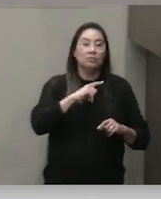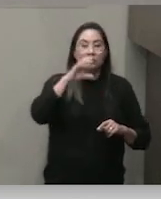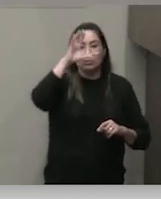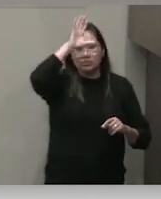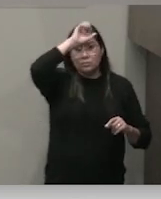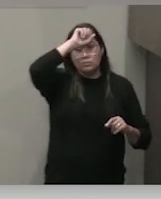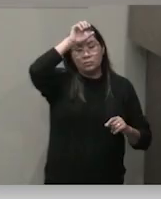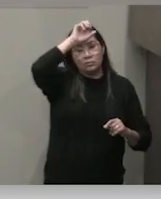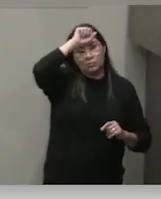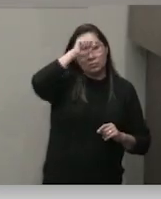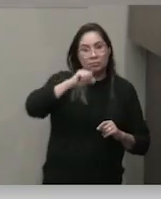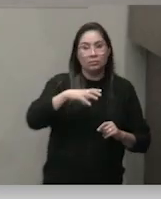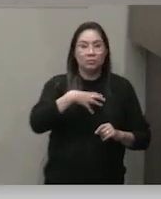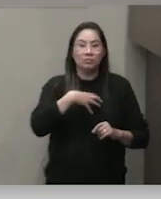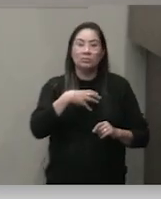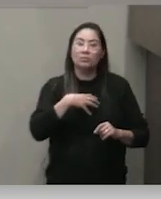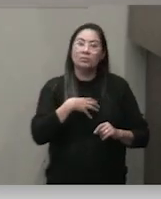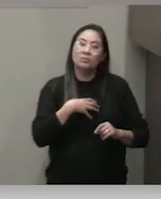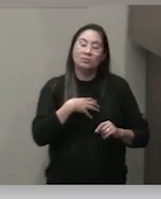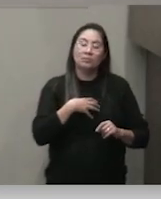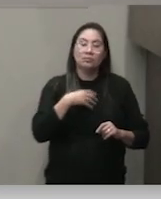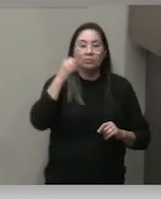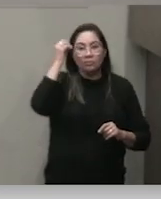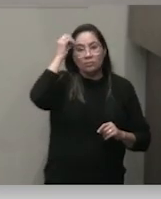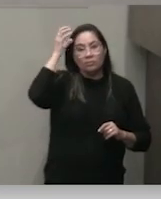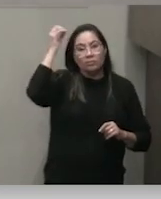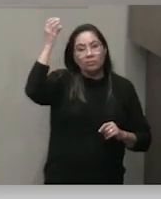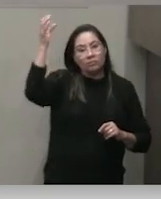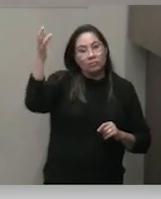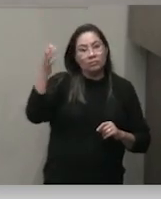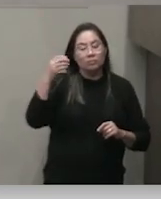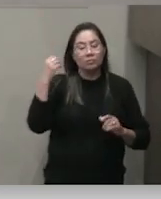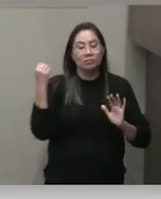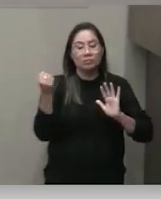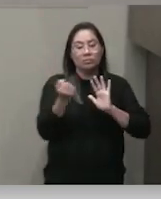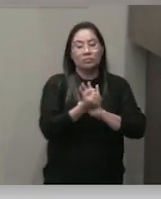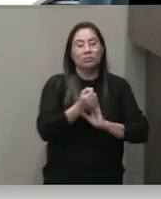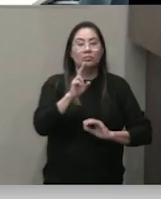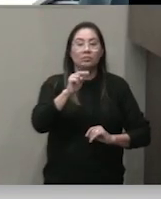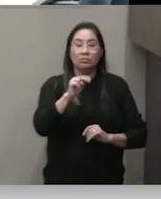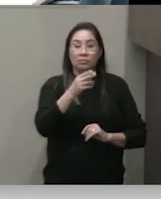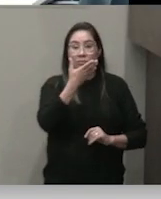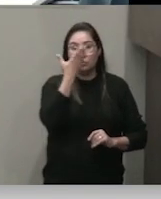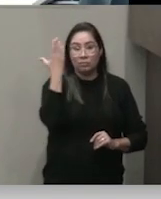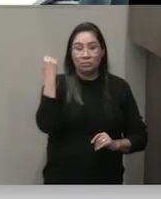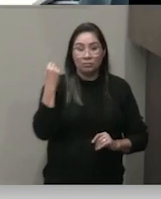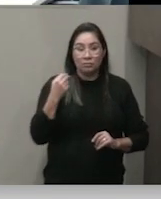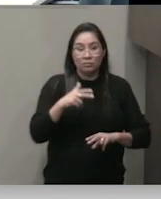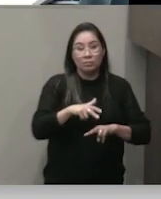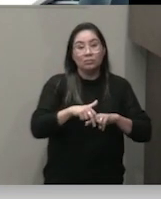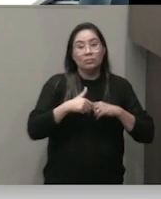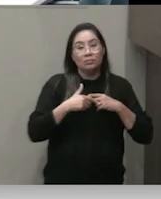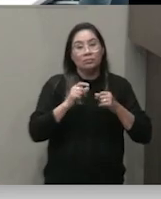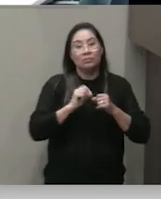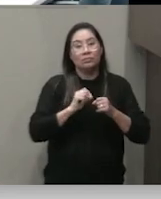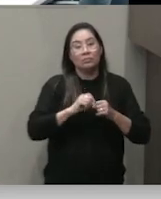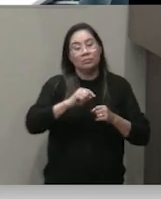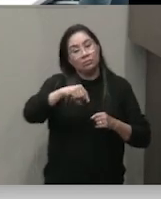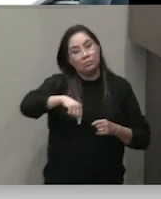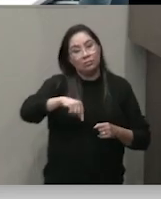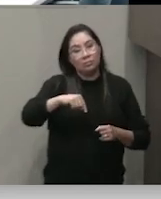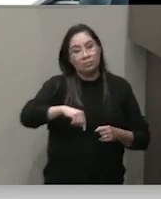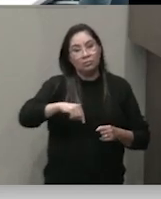trazia um aprendizado de uma forma cognitiva que te marcava e tu nunca mais esquecia. E foi isso que foi feito aqui essa semana com